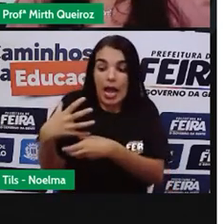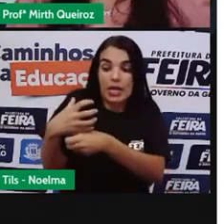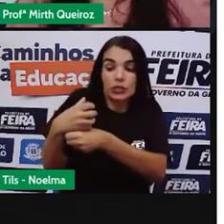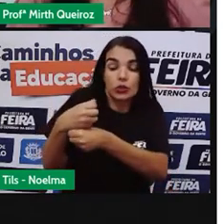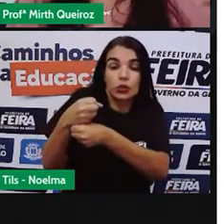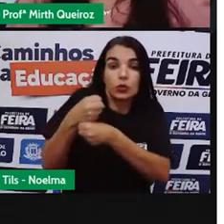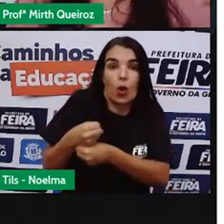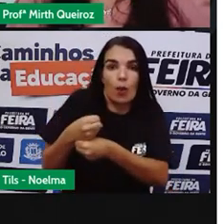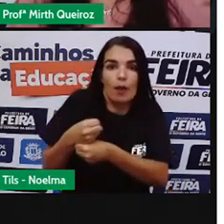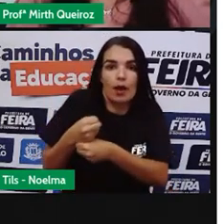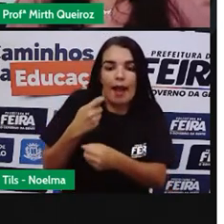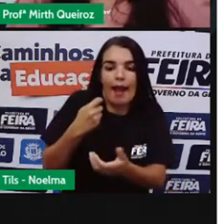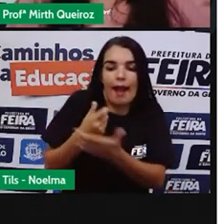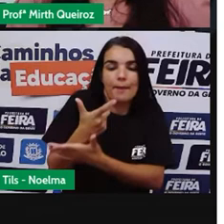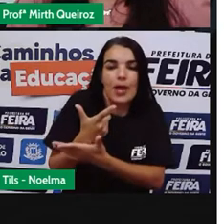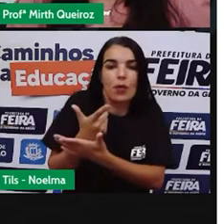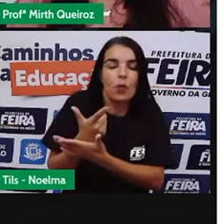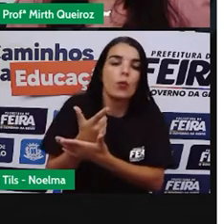Letra A,